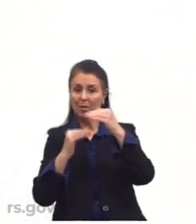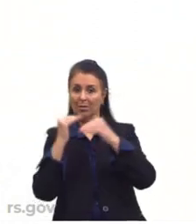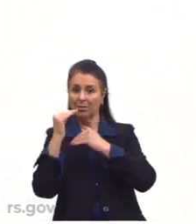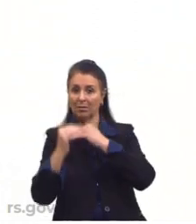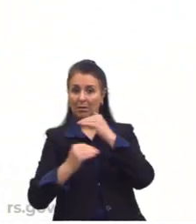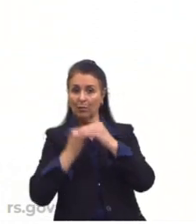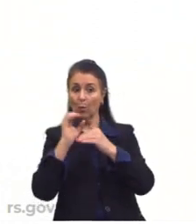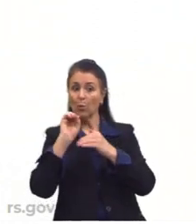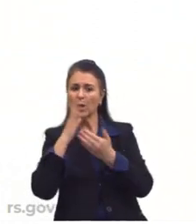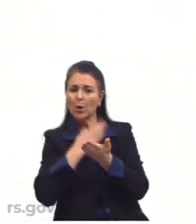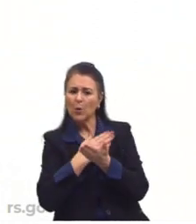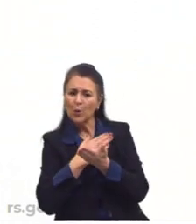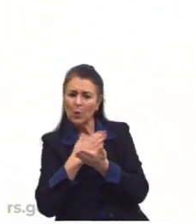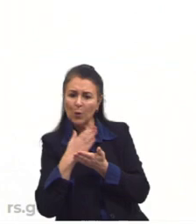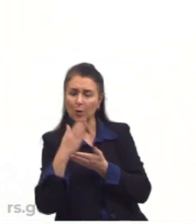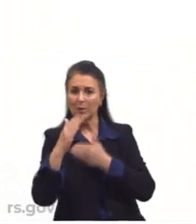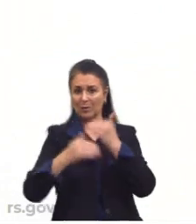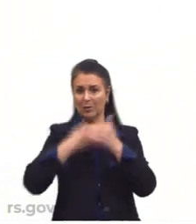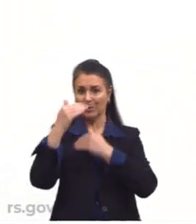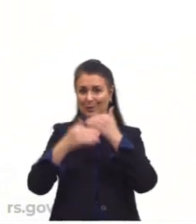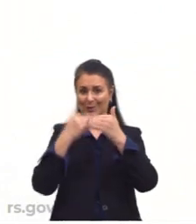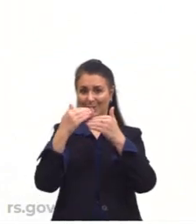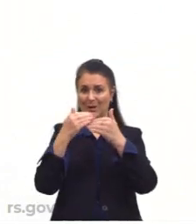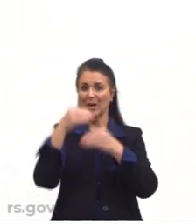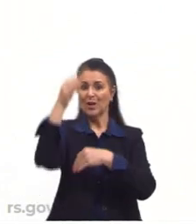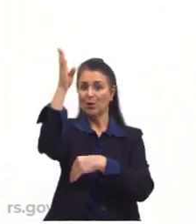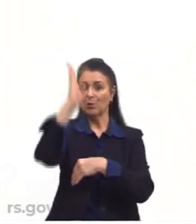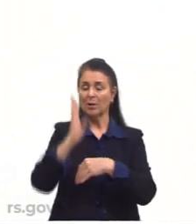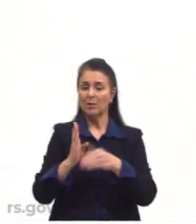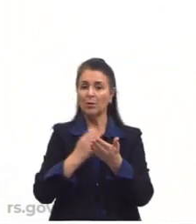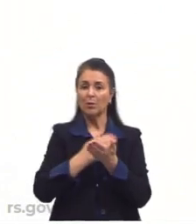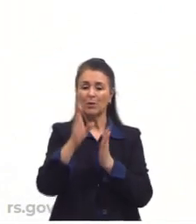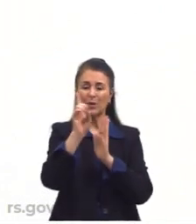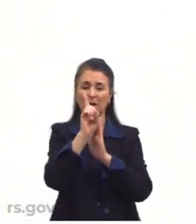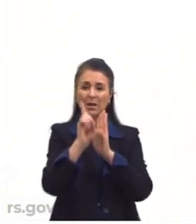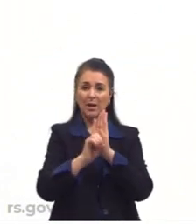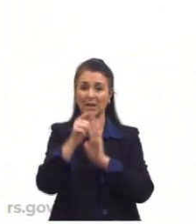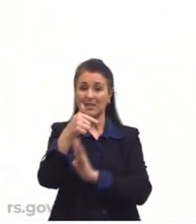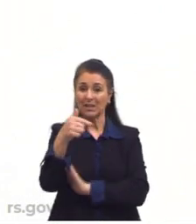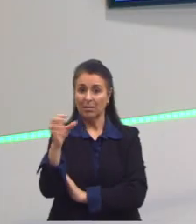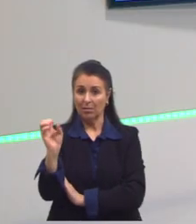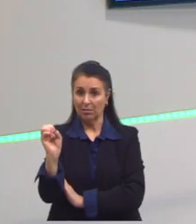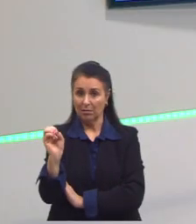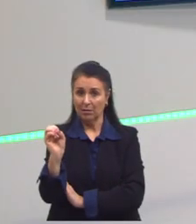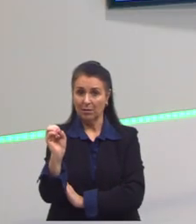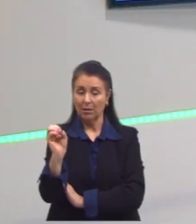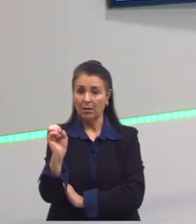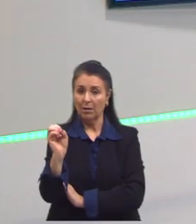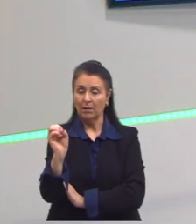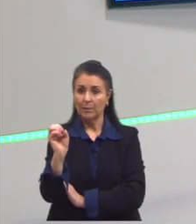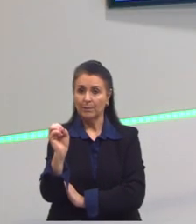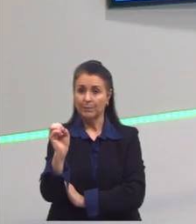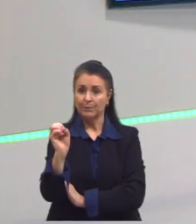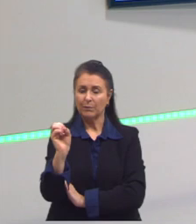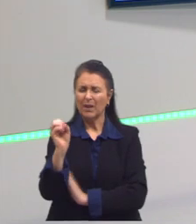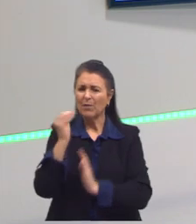estão em desenvolvimento tá guardado e o Brasil Então a partir da década de 70 nós estávamos qual